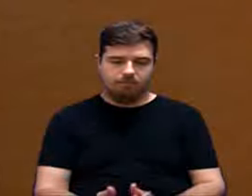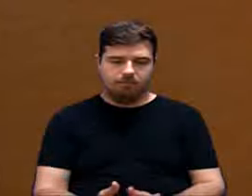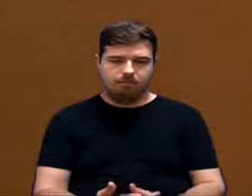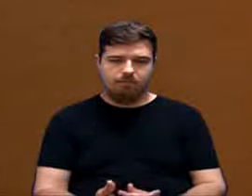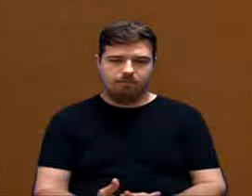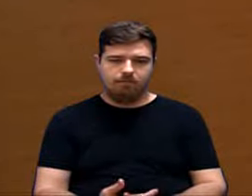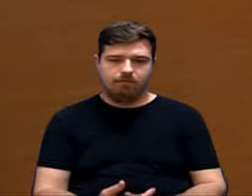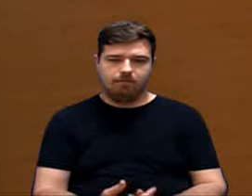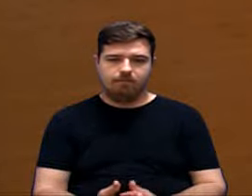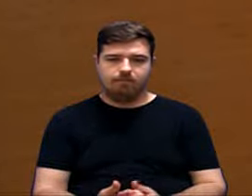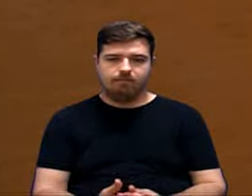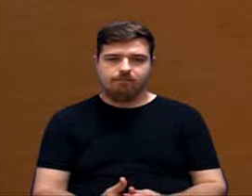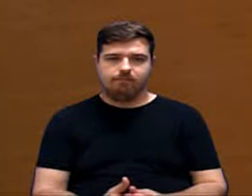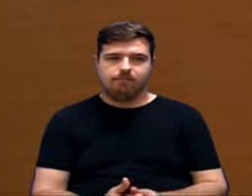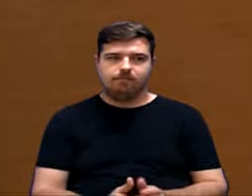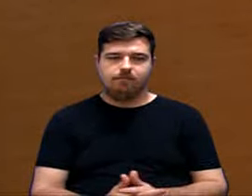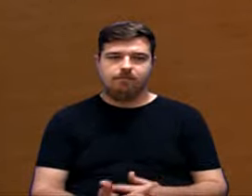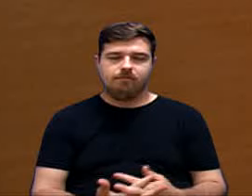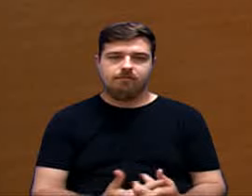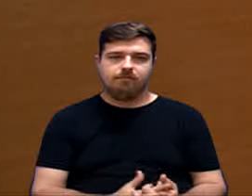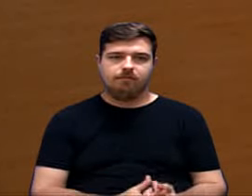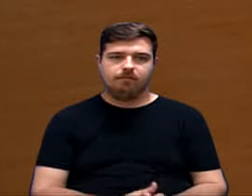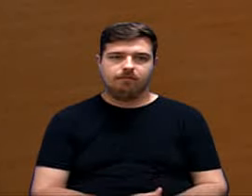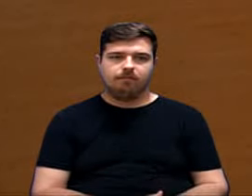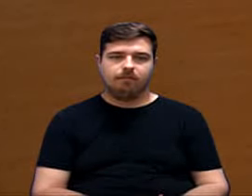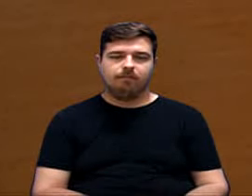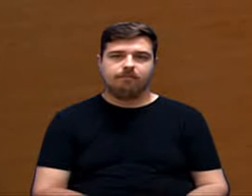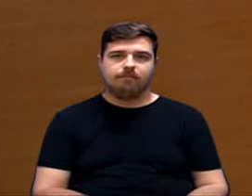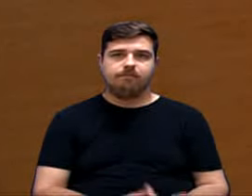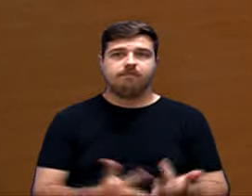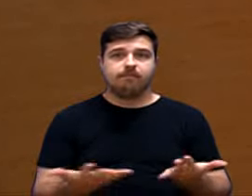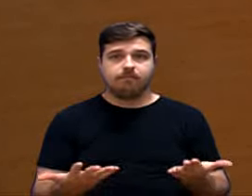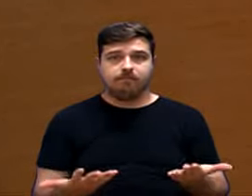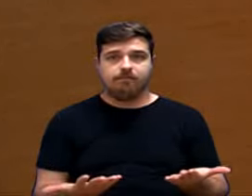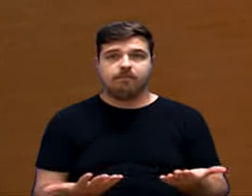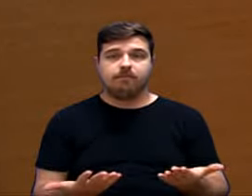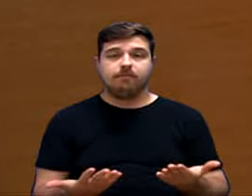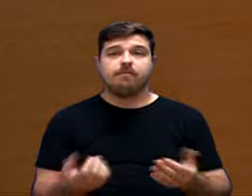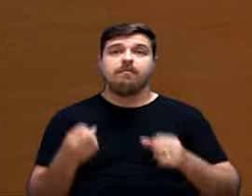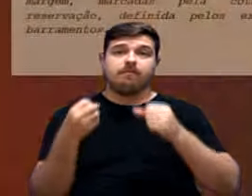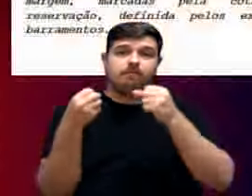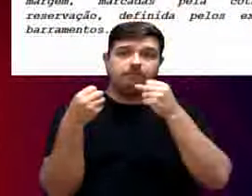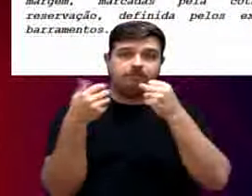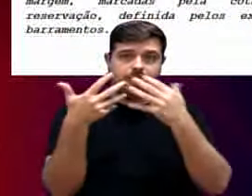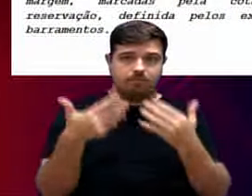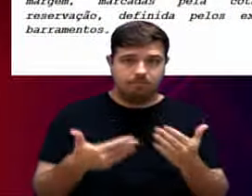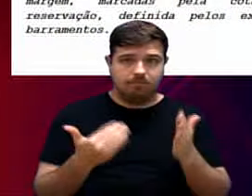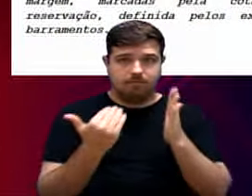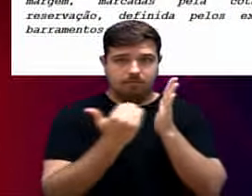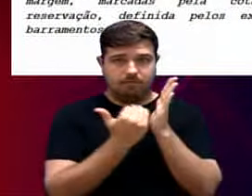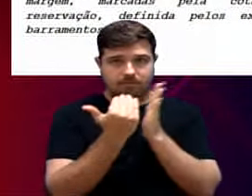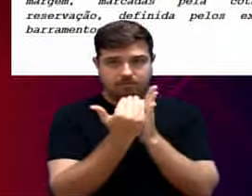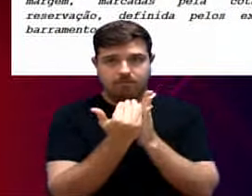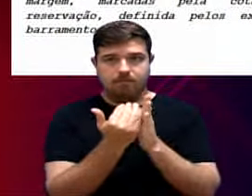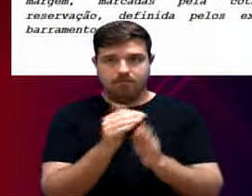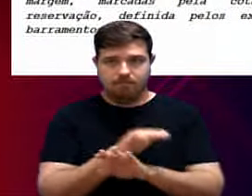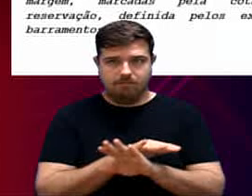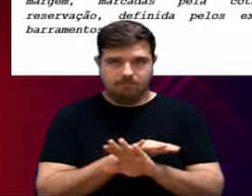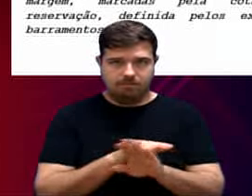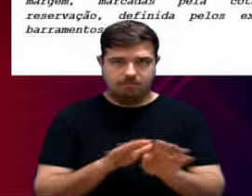fazer Alô ah então só para complementar essa questão